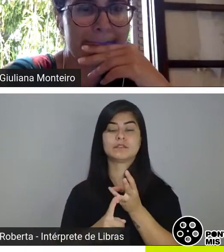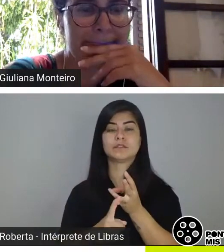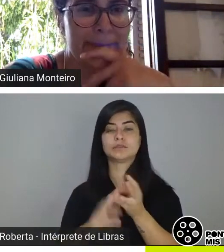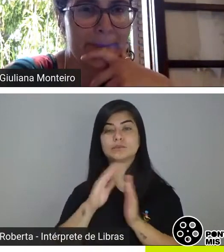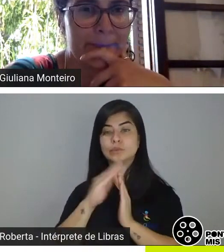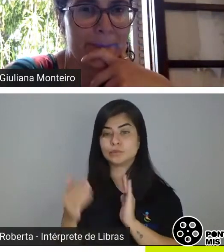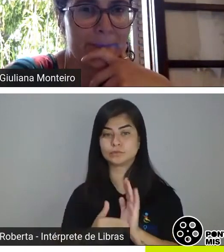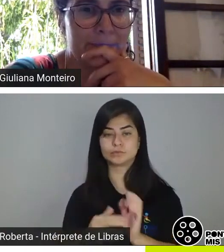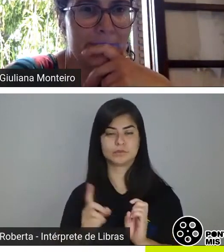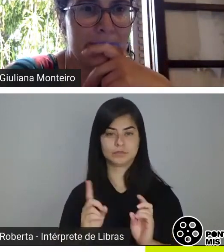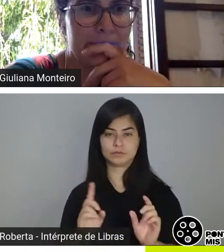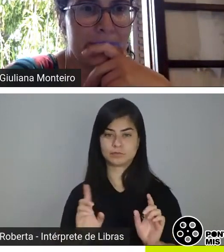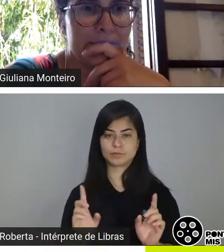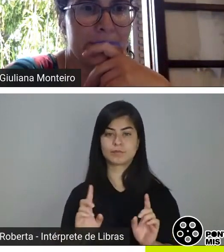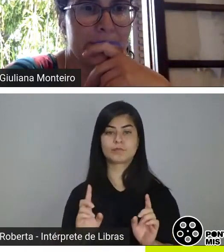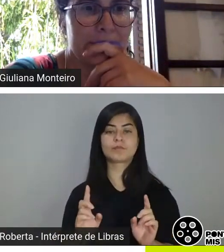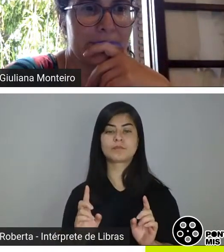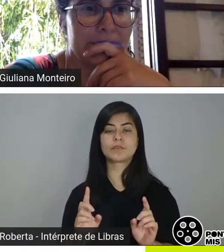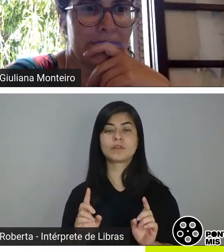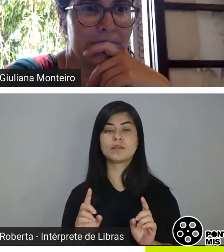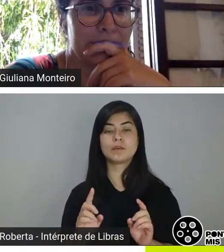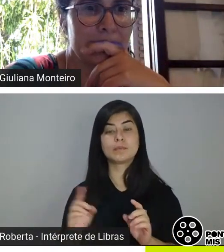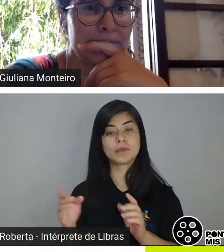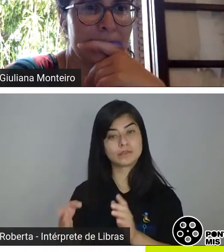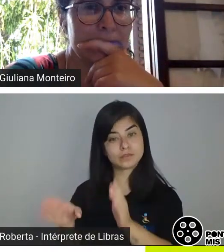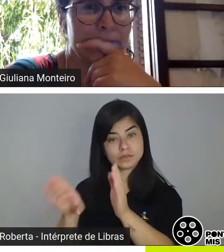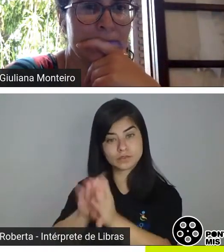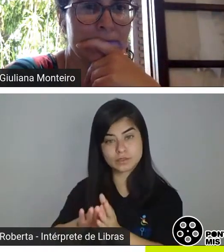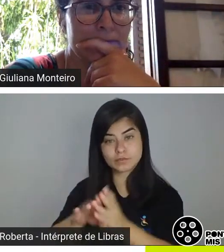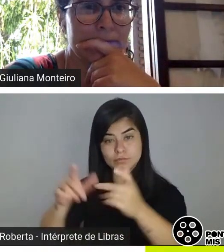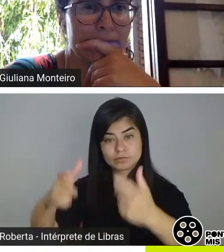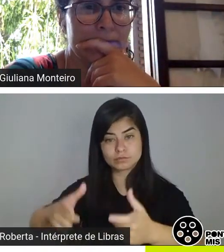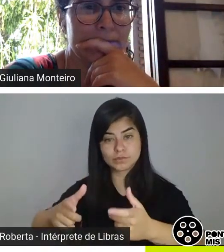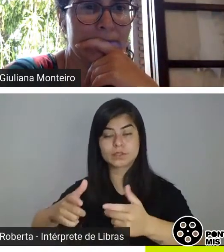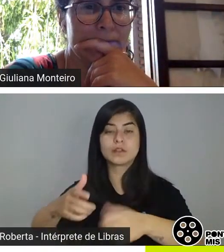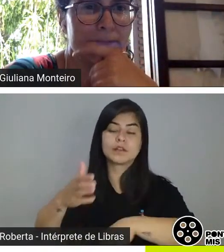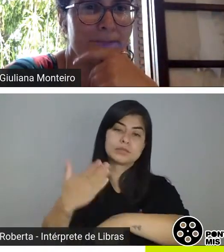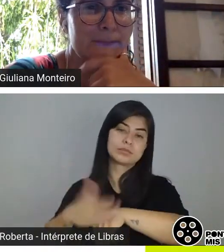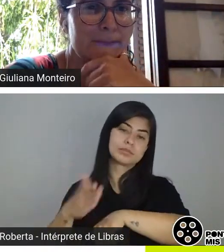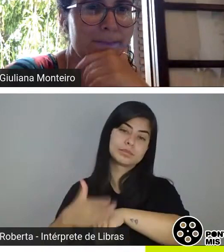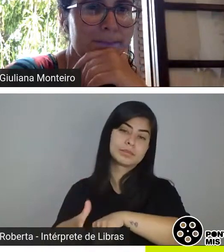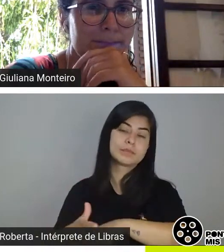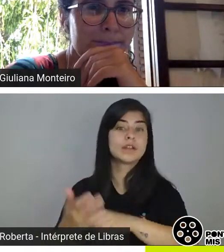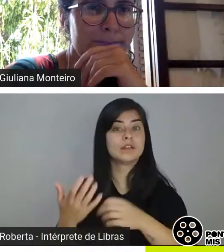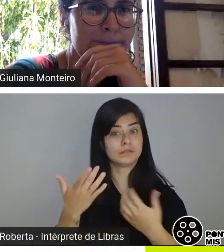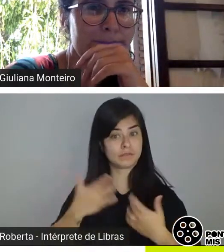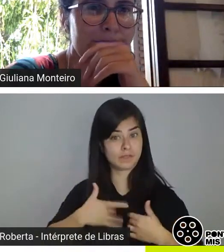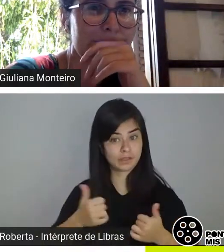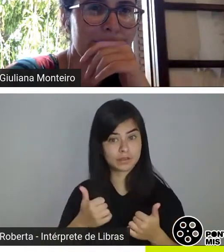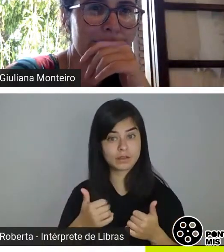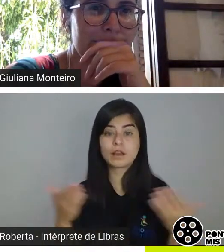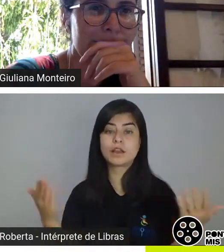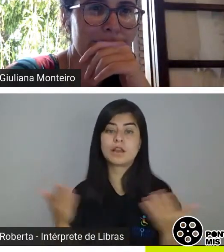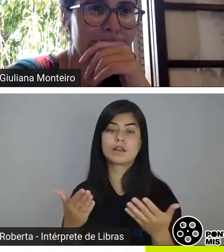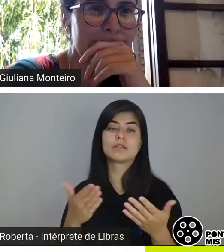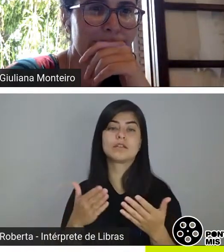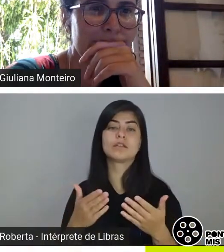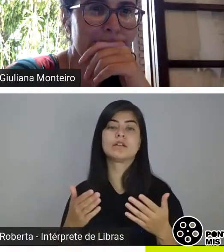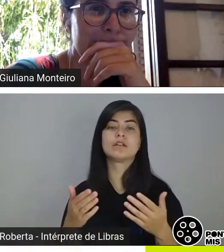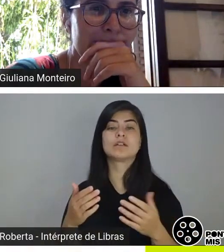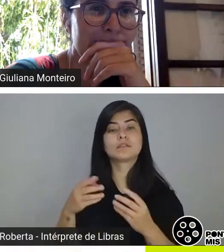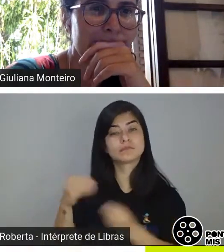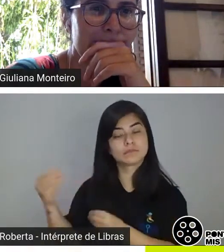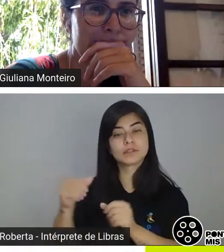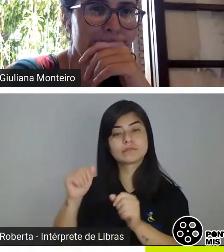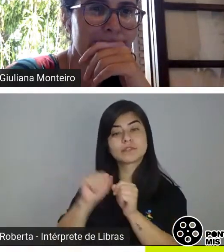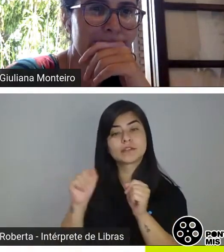né? Mas no 2x2 não, né? Você chega ali e ensaia com eles. Ensaiou, valeu? Bom, agora vocês vão figurinar e maquiar que nós vamos